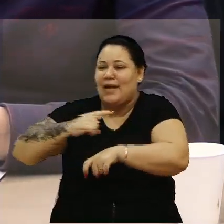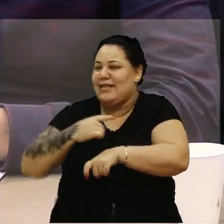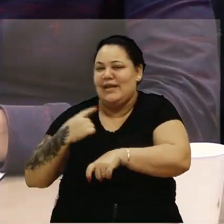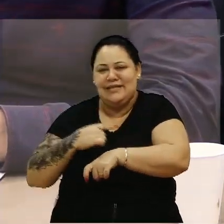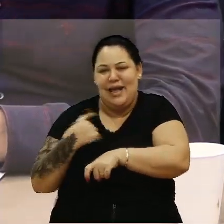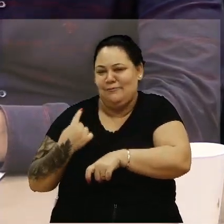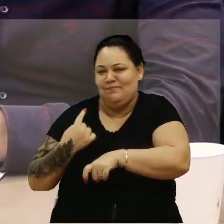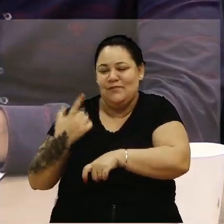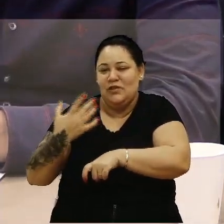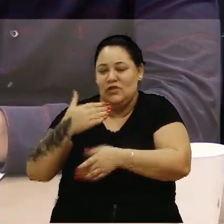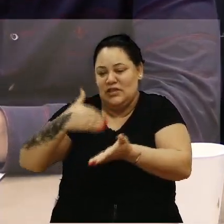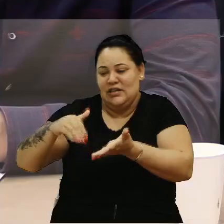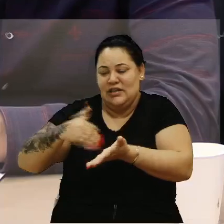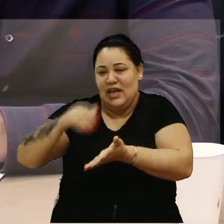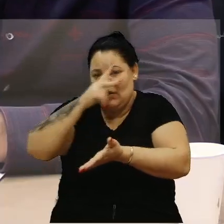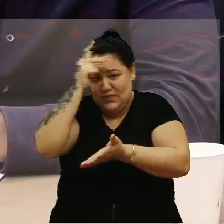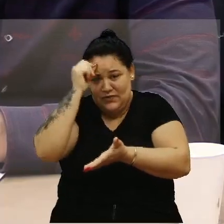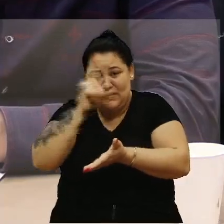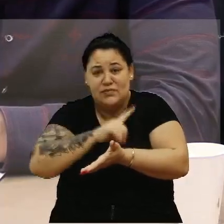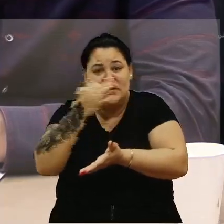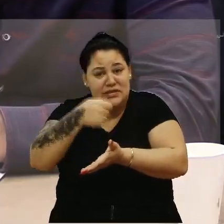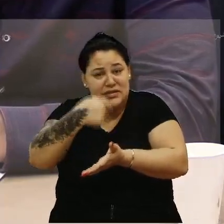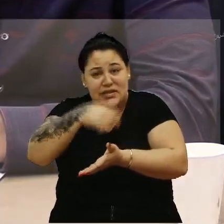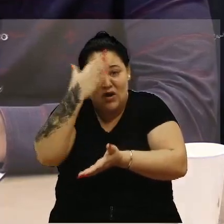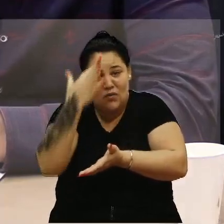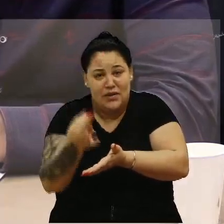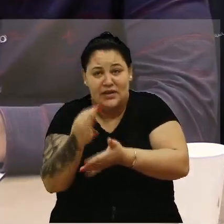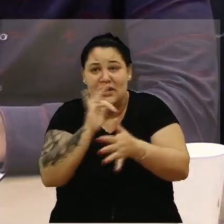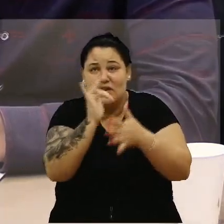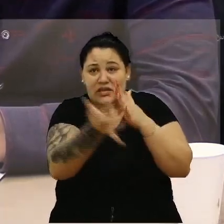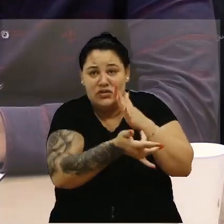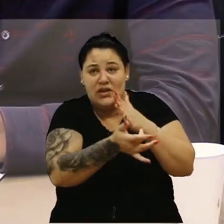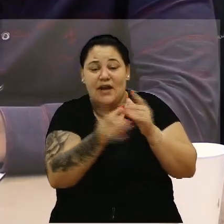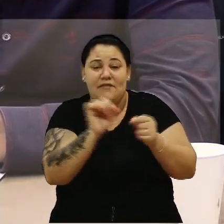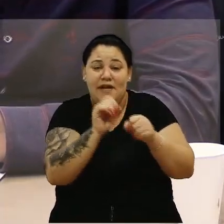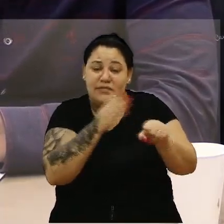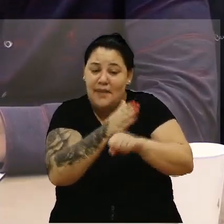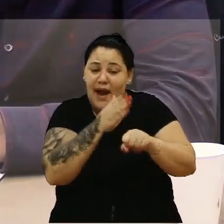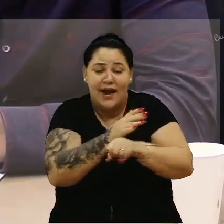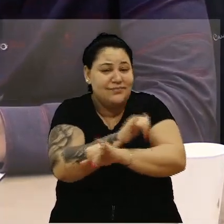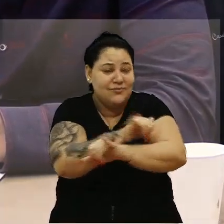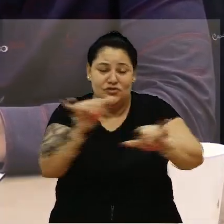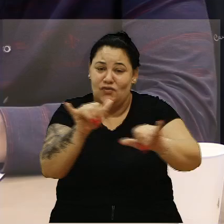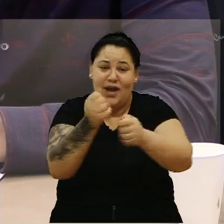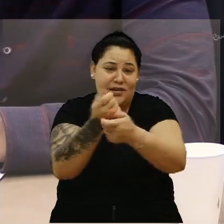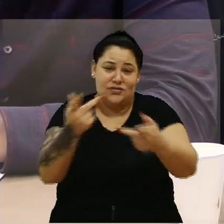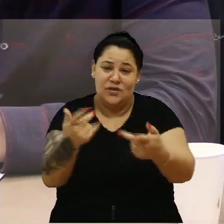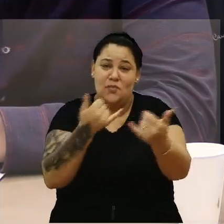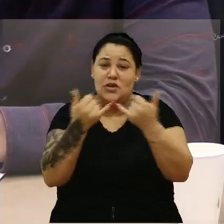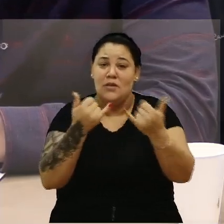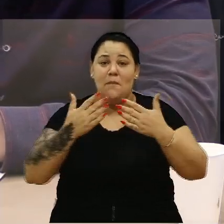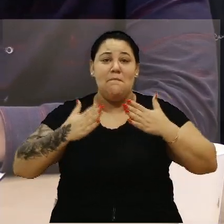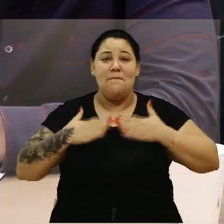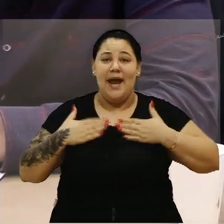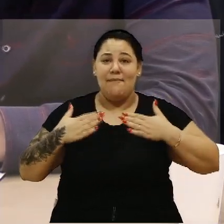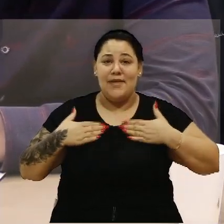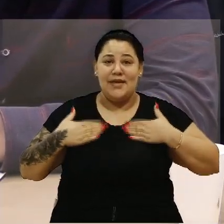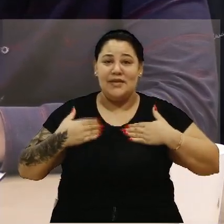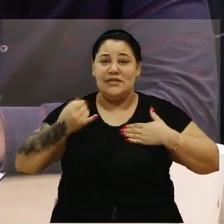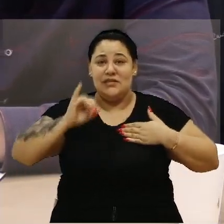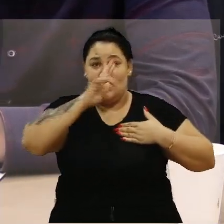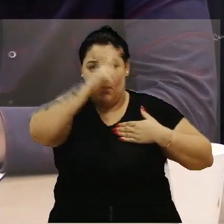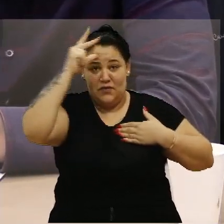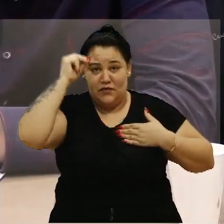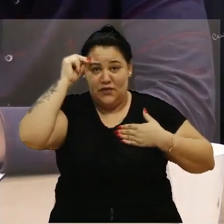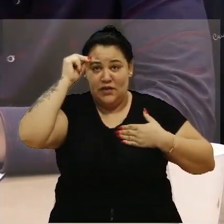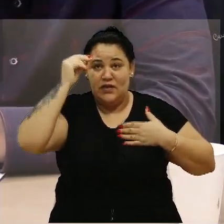devem entender que hoje a gente tem as redes sociais e que faz parte a gente divulgar as coisas. Por exemplo, para mim, se eu fosse o prefeito,